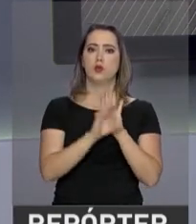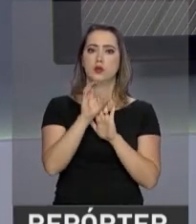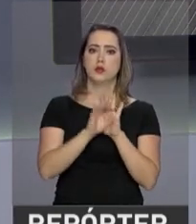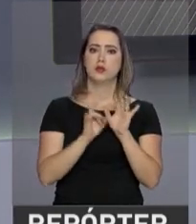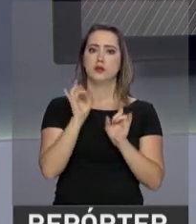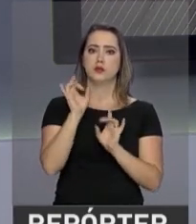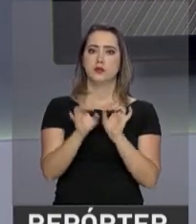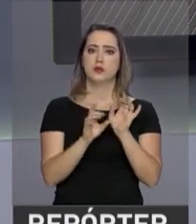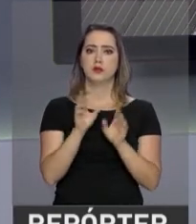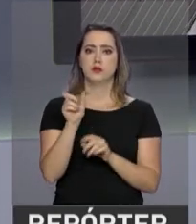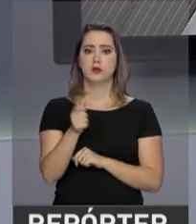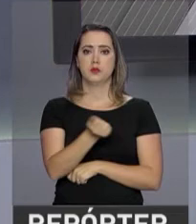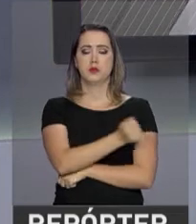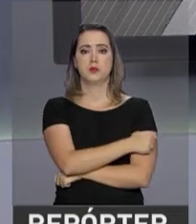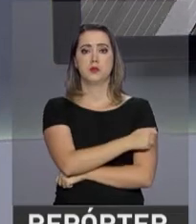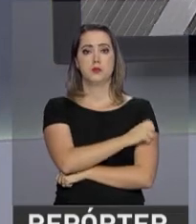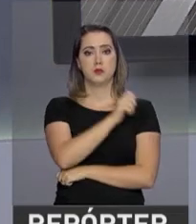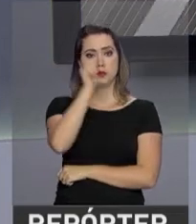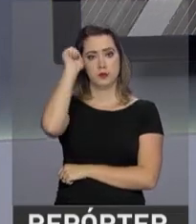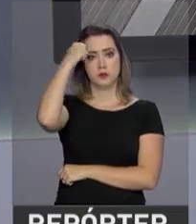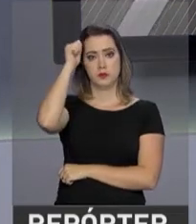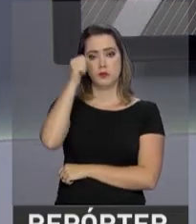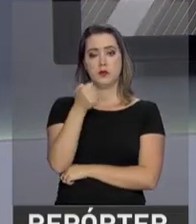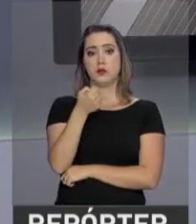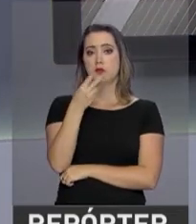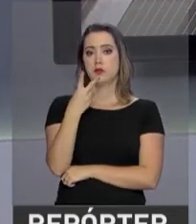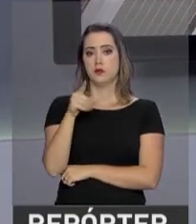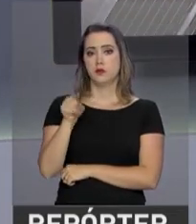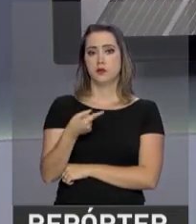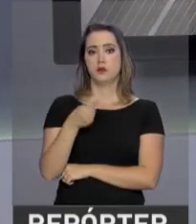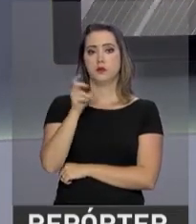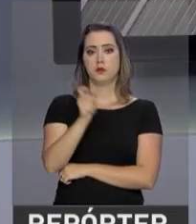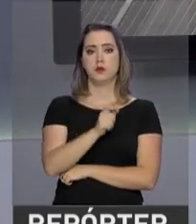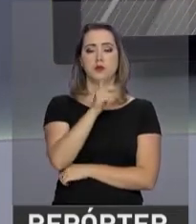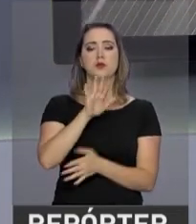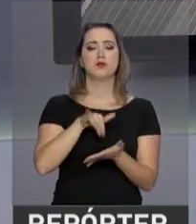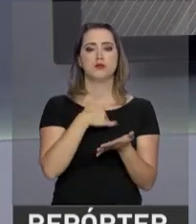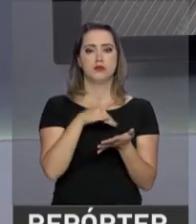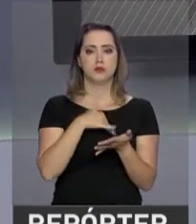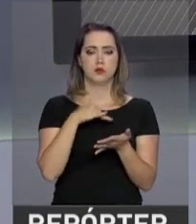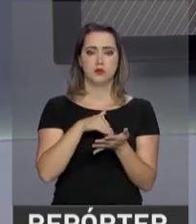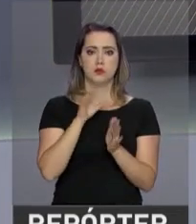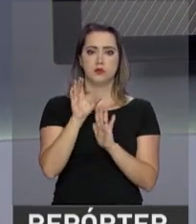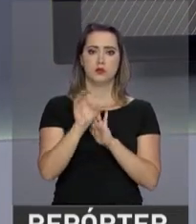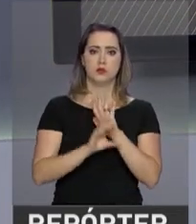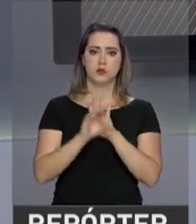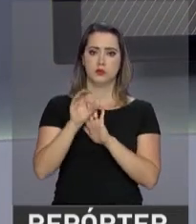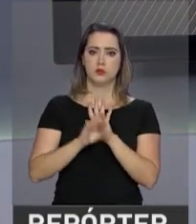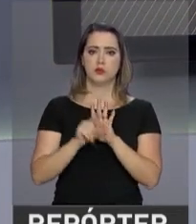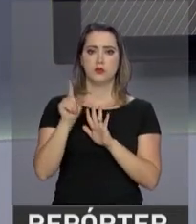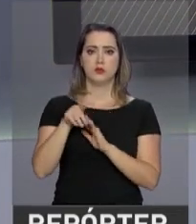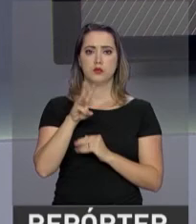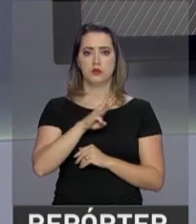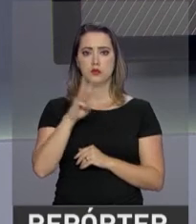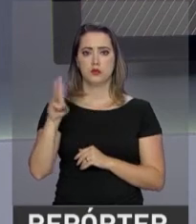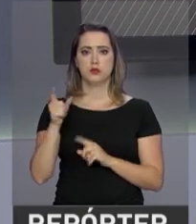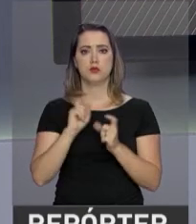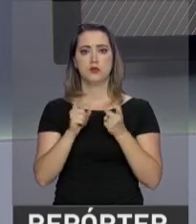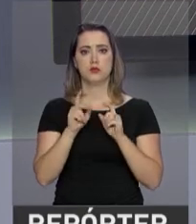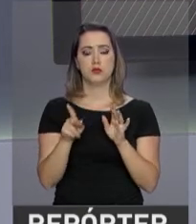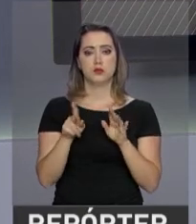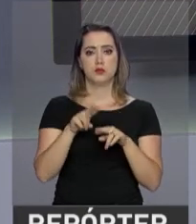currículos especificamente para estudantes negros. Quase 2 mil pessoas já cadastraram os currículos. A plataforma